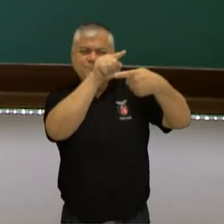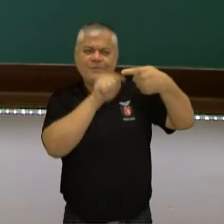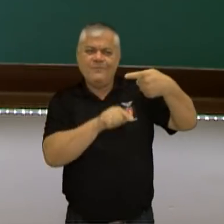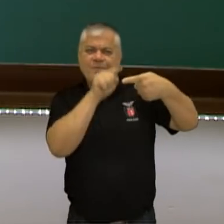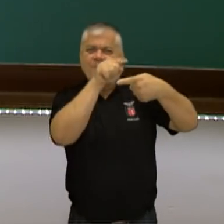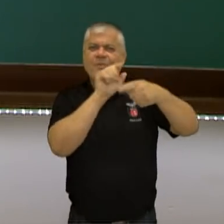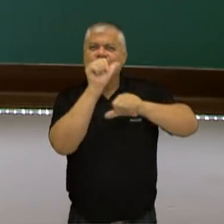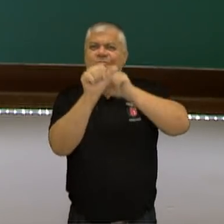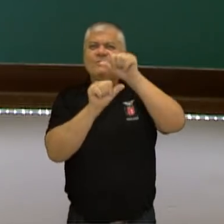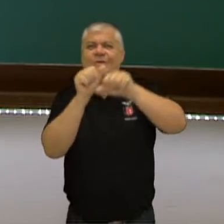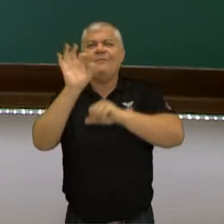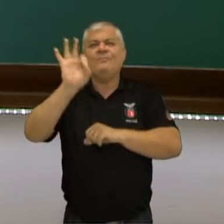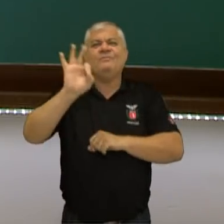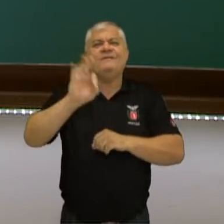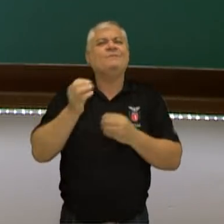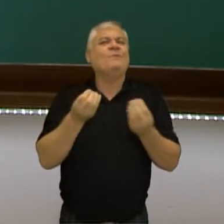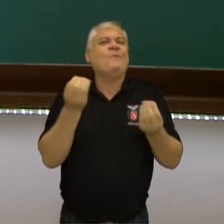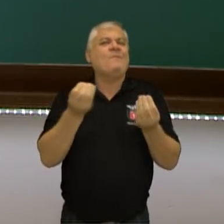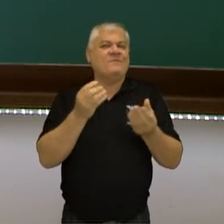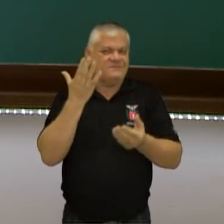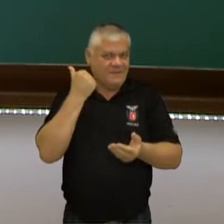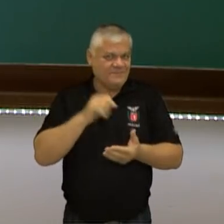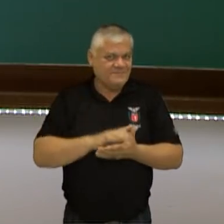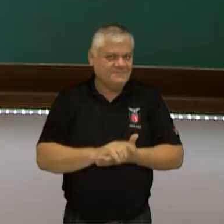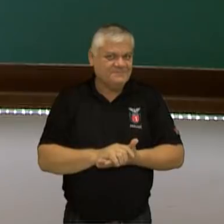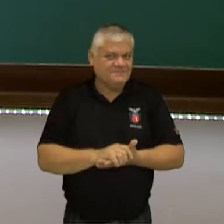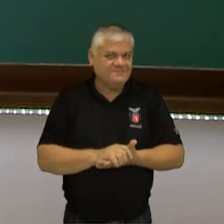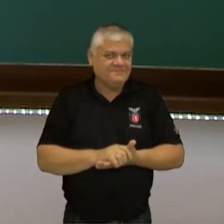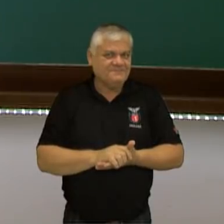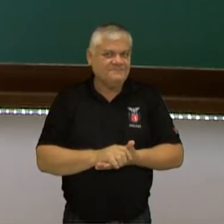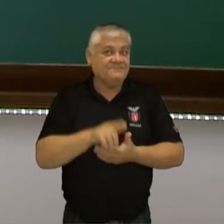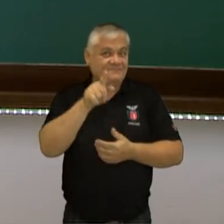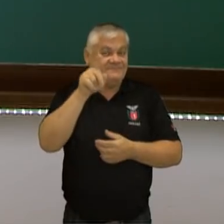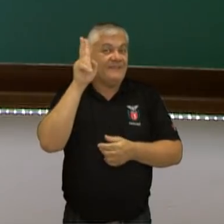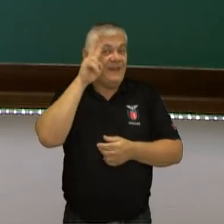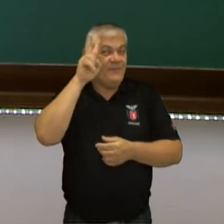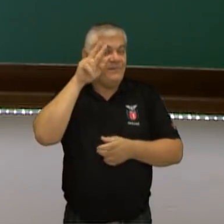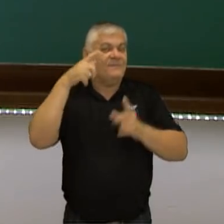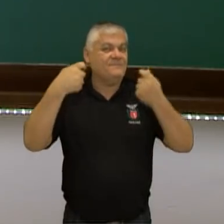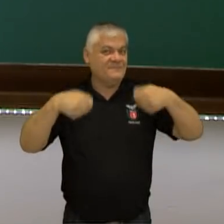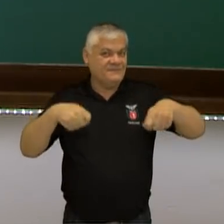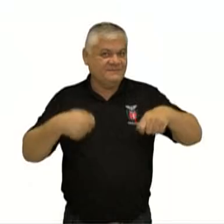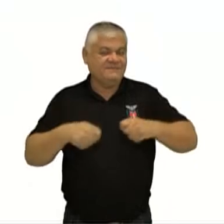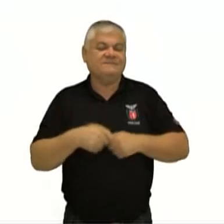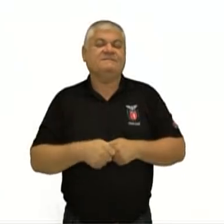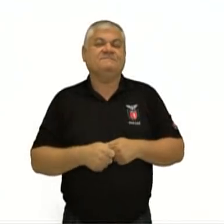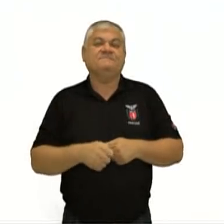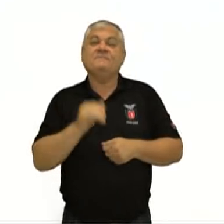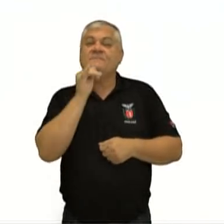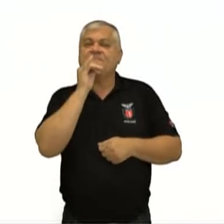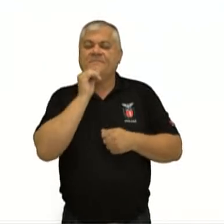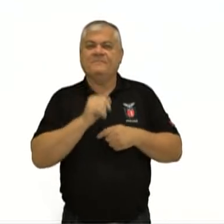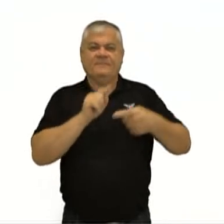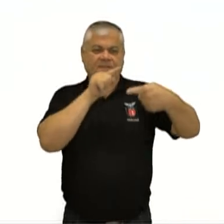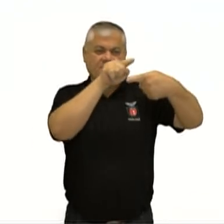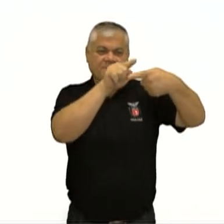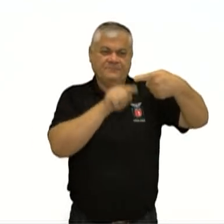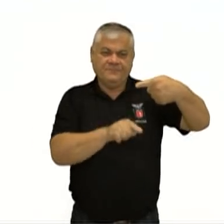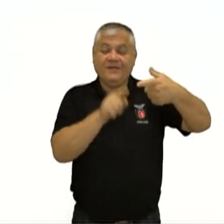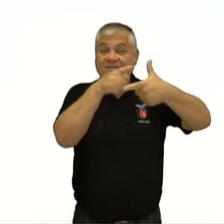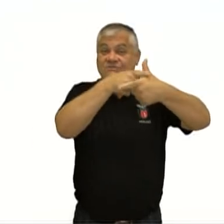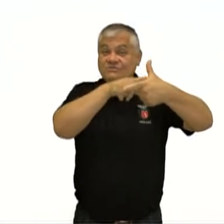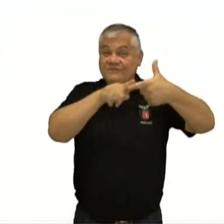um pouquinho e ver se a gente descobre um caminho. O que você precisa lembrar? Você precisa lembrar o seguinte: a porcentagem representa uma fração